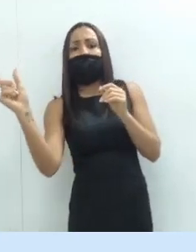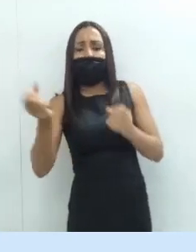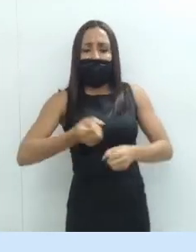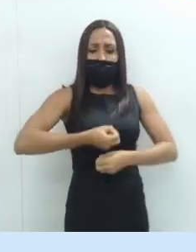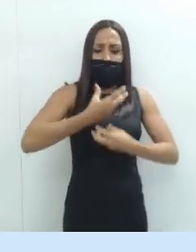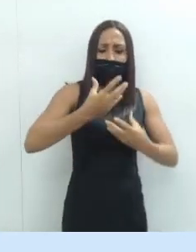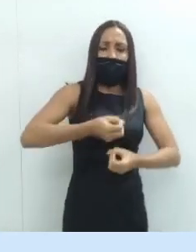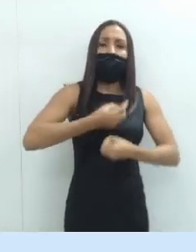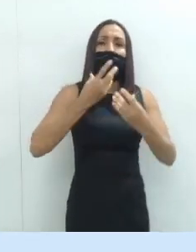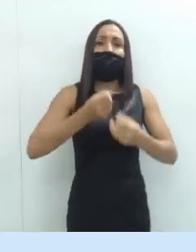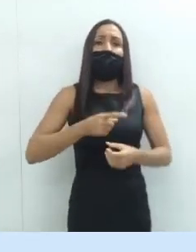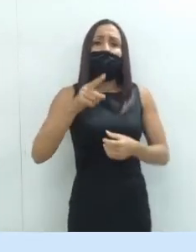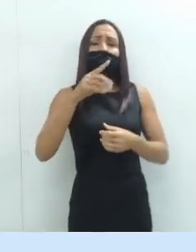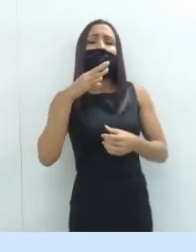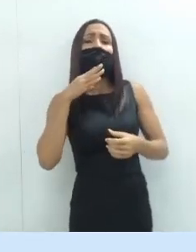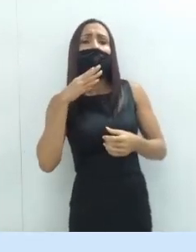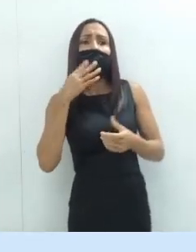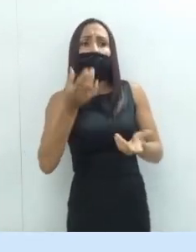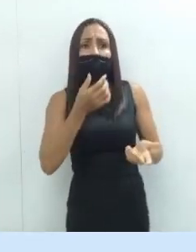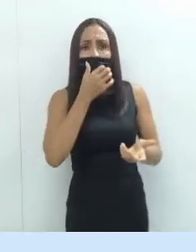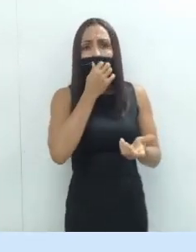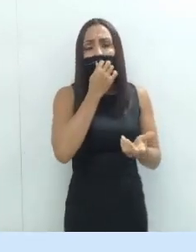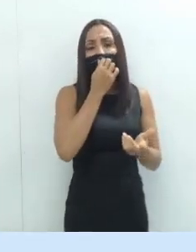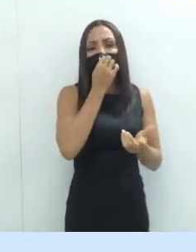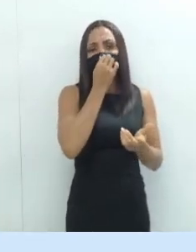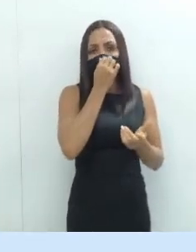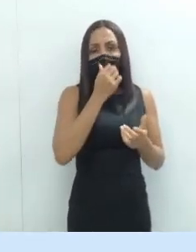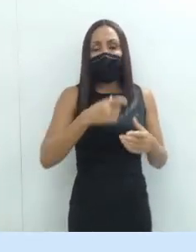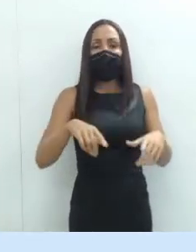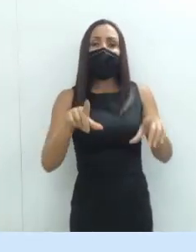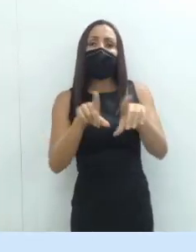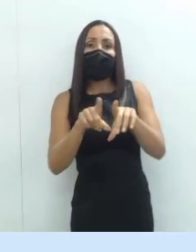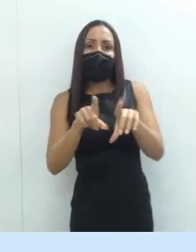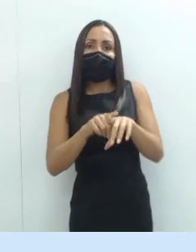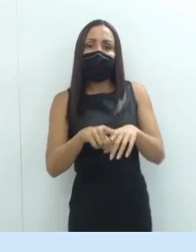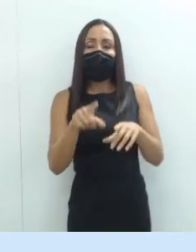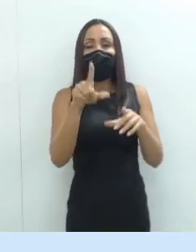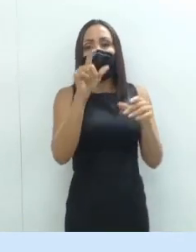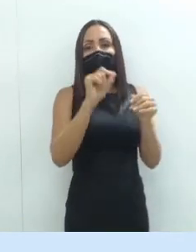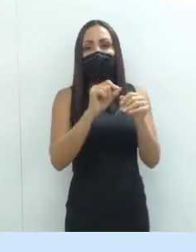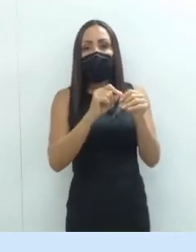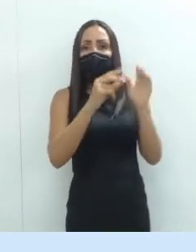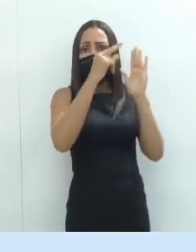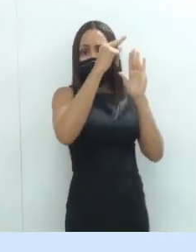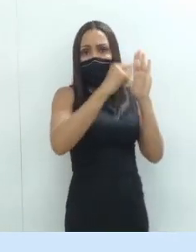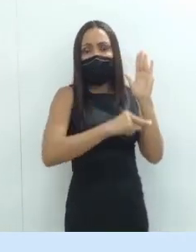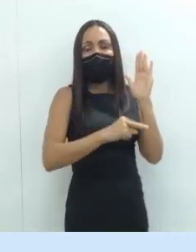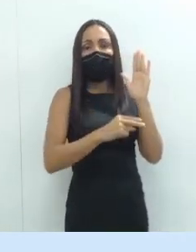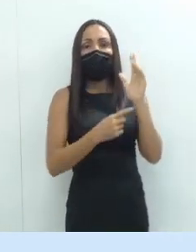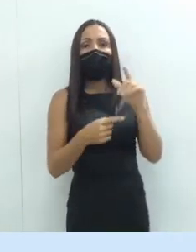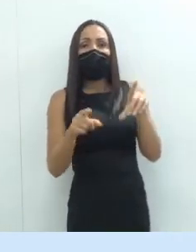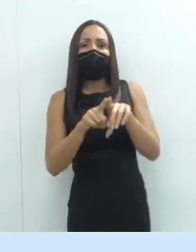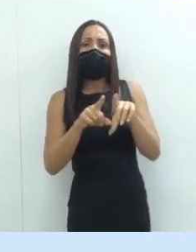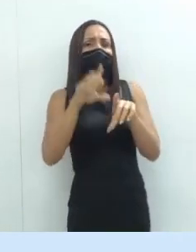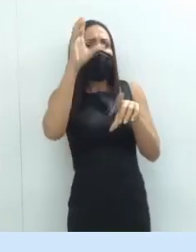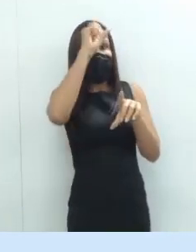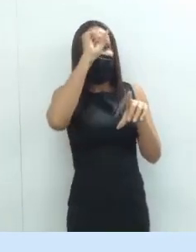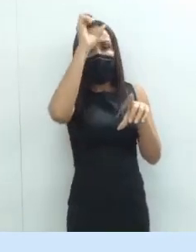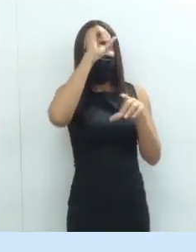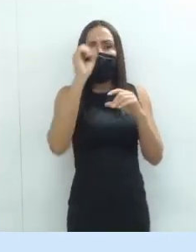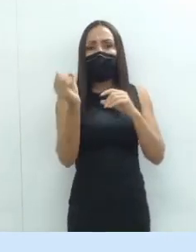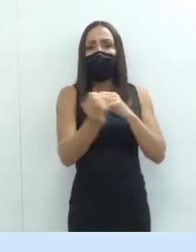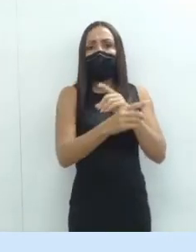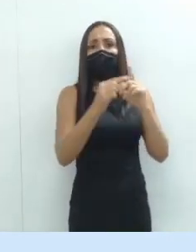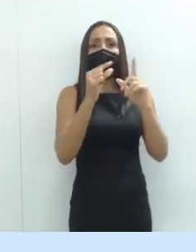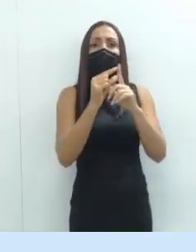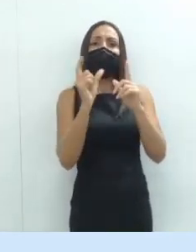expressões que você conhece, tá? E também quando você vai fazendo a leitura do texto, você também vai aprendendo novas palavras.